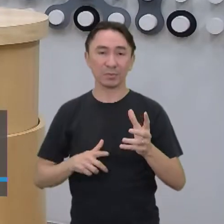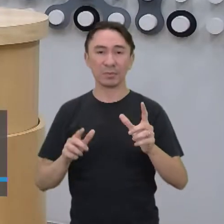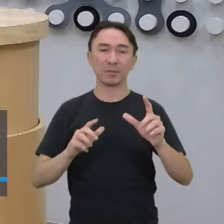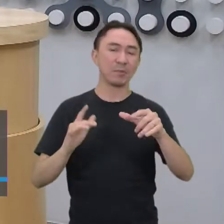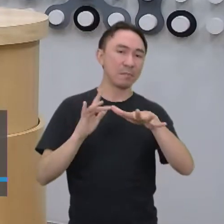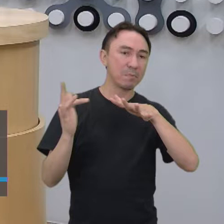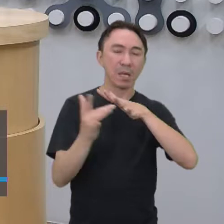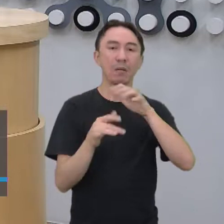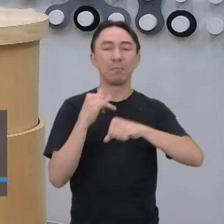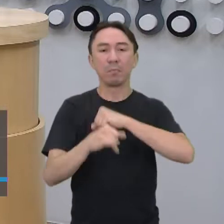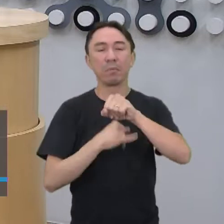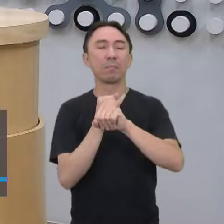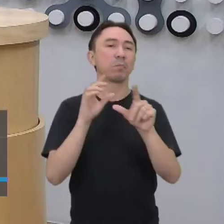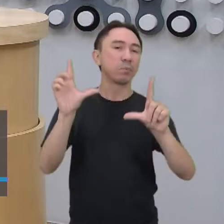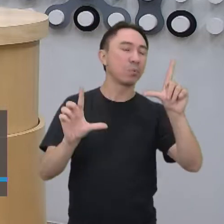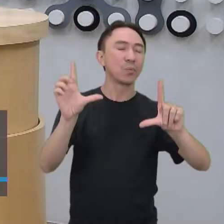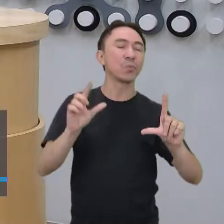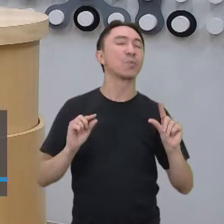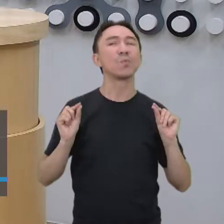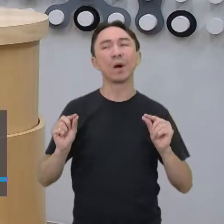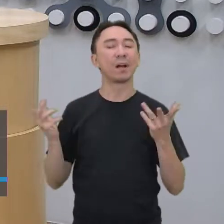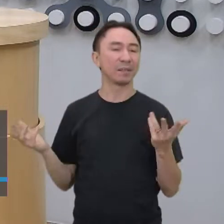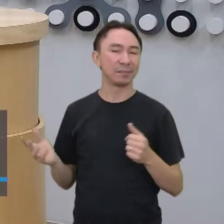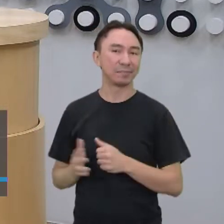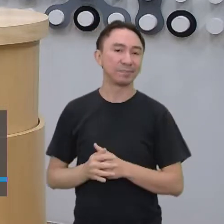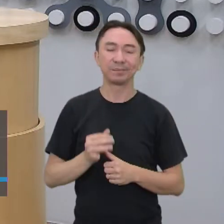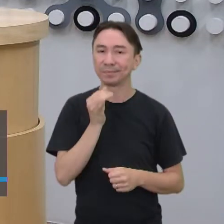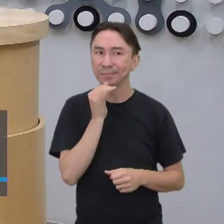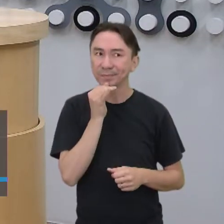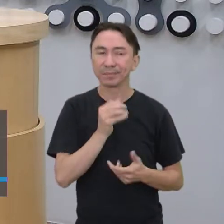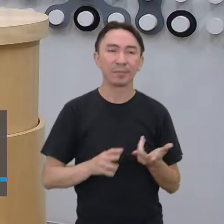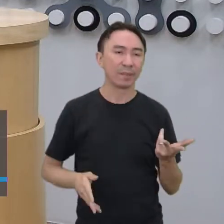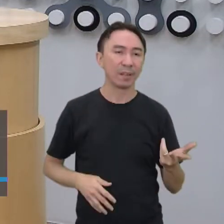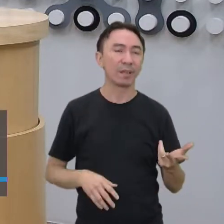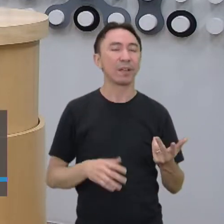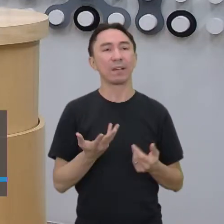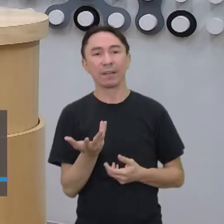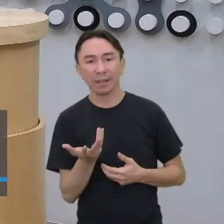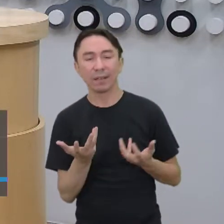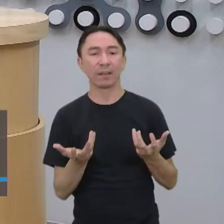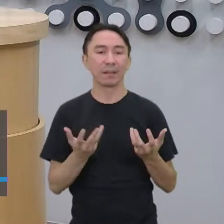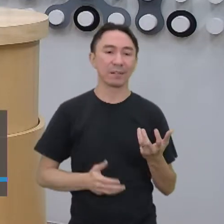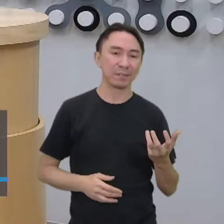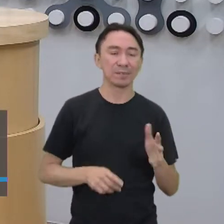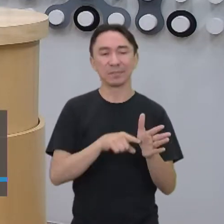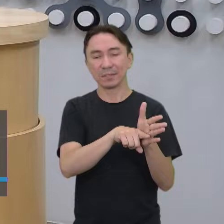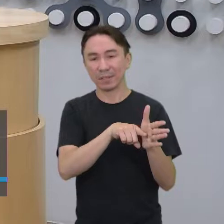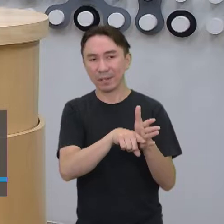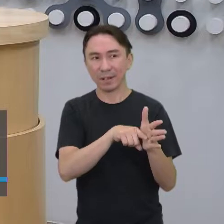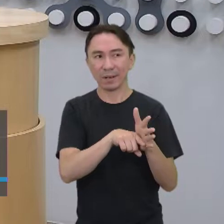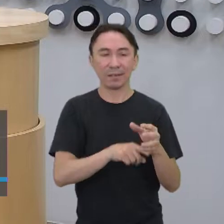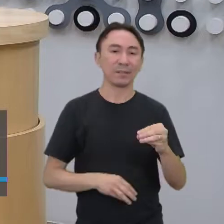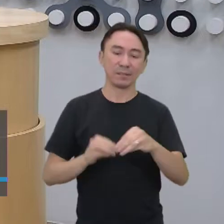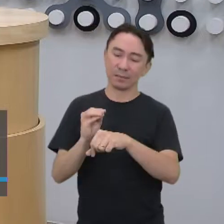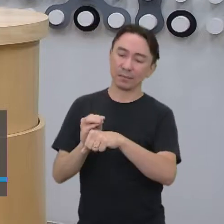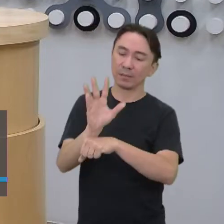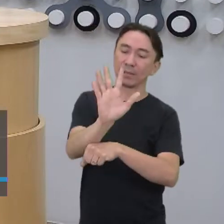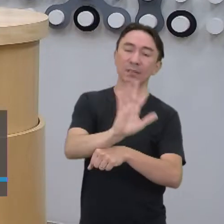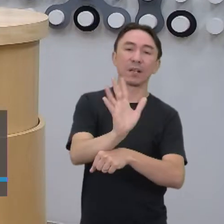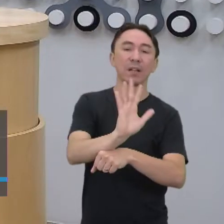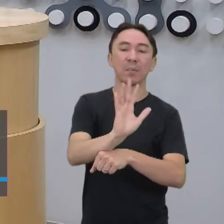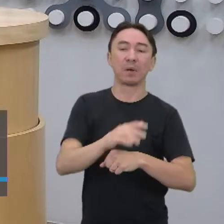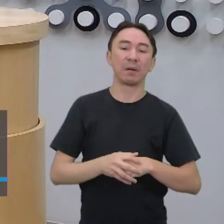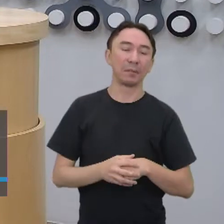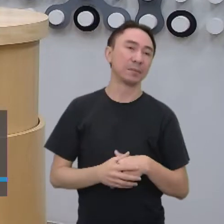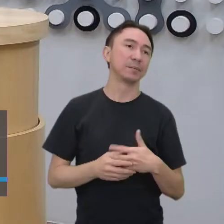podem elaborar, olha, a gente quer investigar, sei lá, cinema. Aí o Josélio pode ajudar bastante. Certo. Quer investigar a imprensa alternativa.